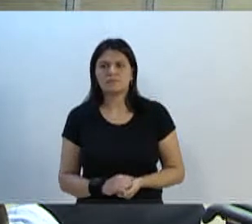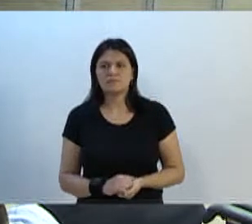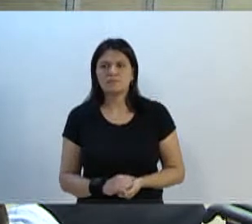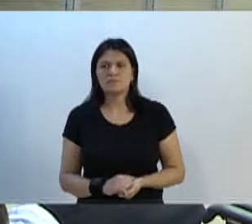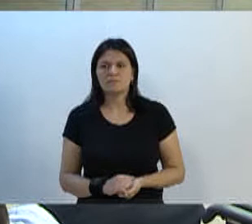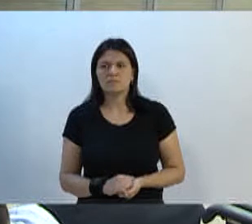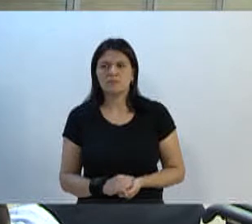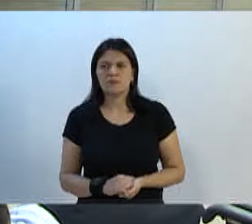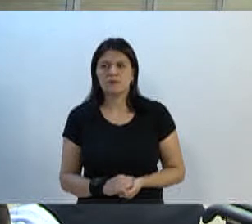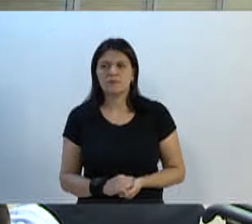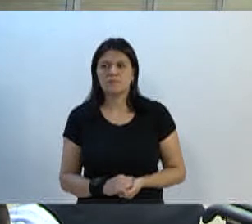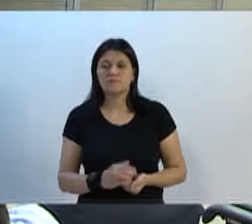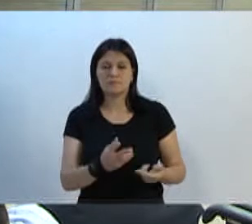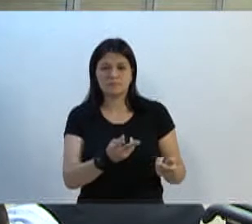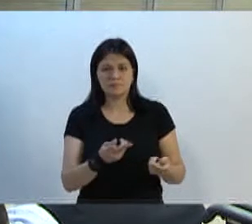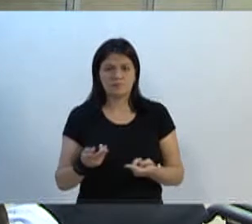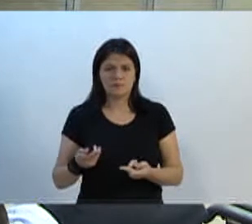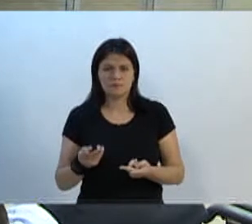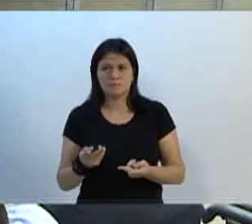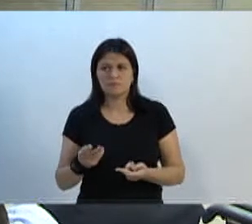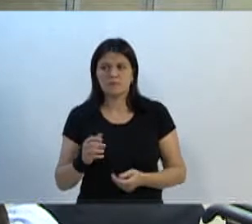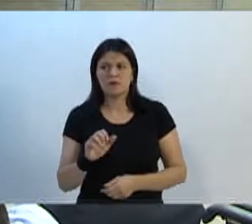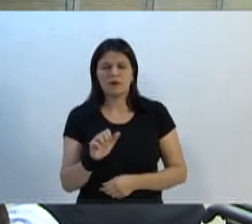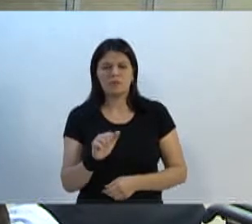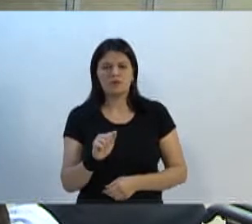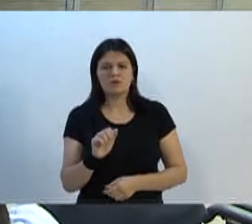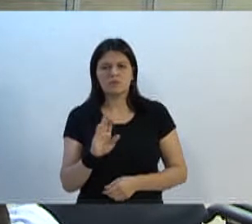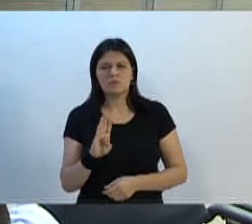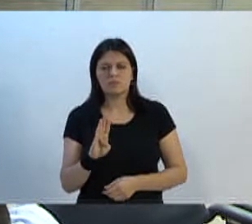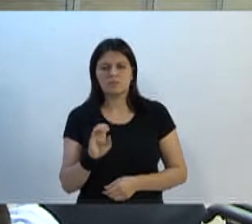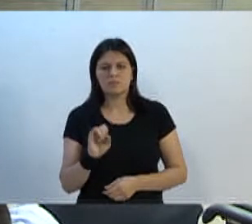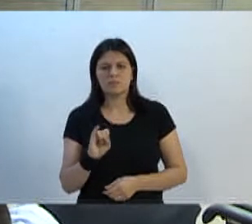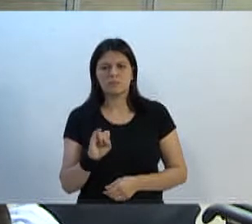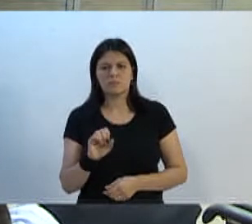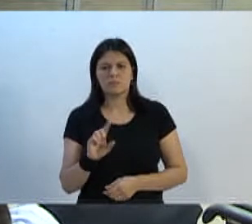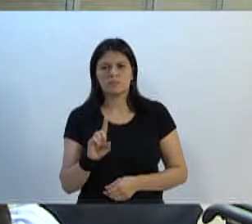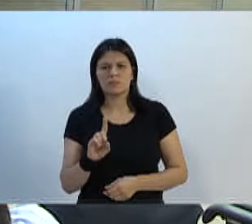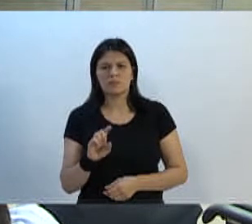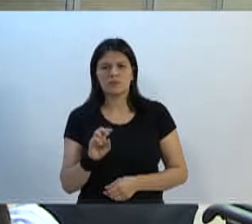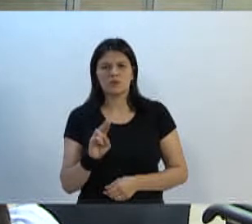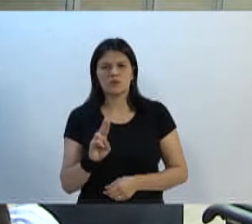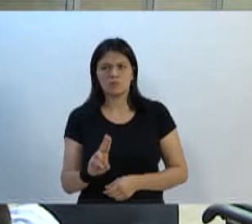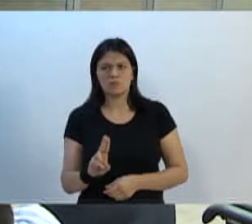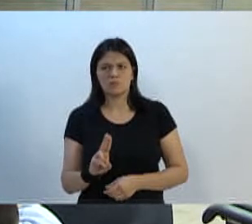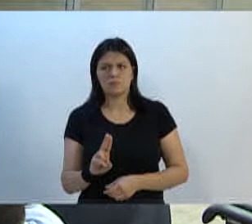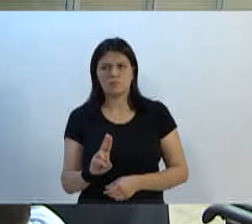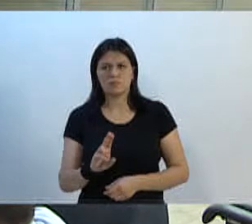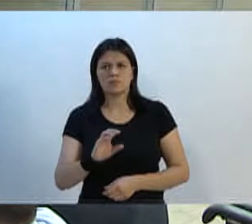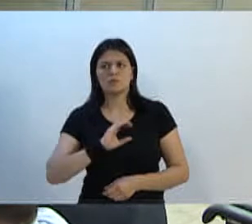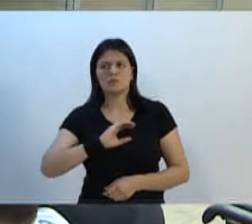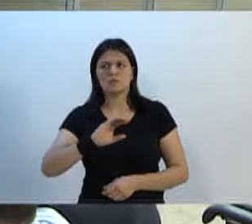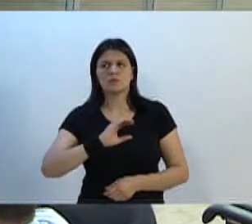convido para fazer os da palavra senhor abdujo Ari Lima coordenador do CEI e o rancor